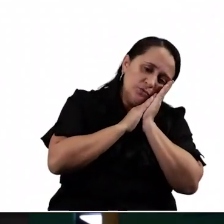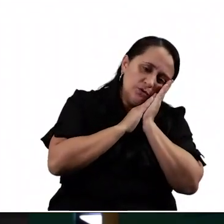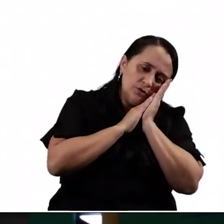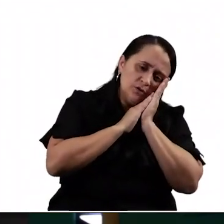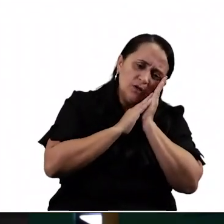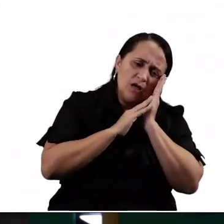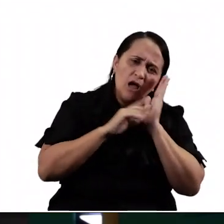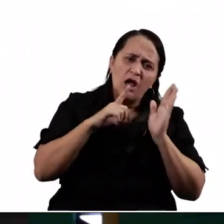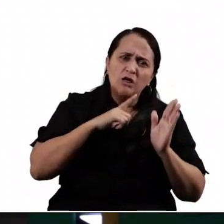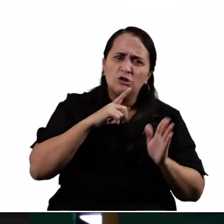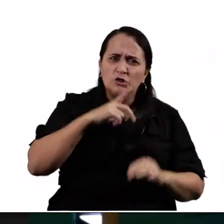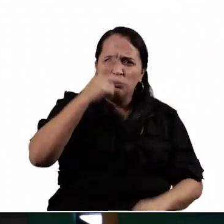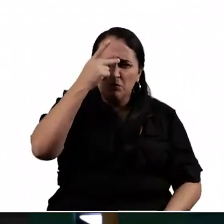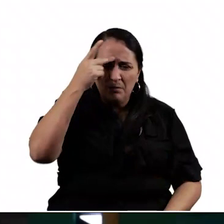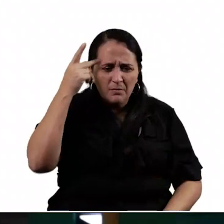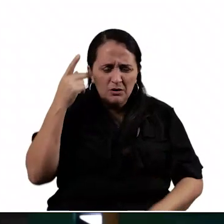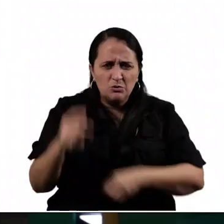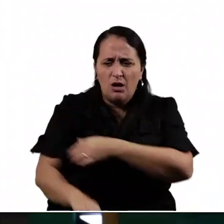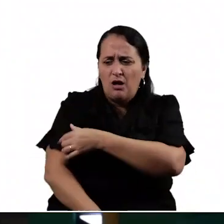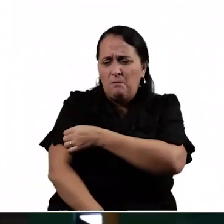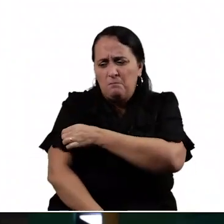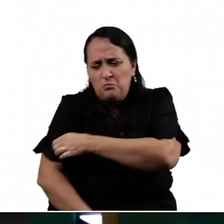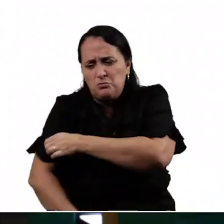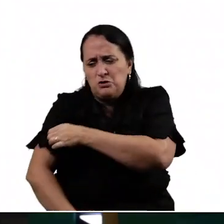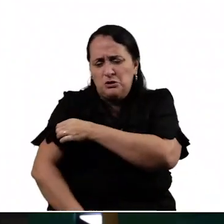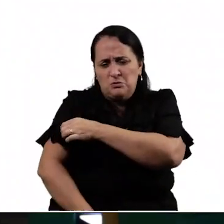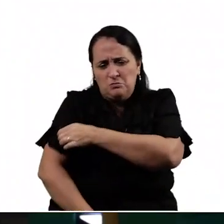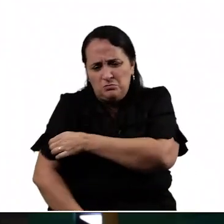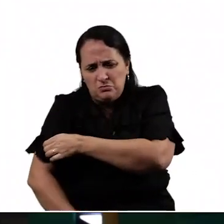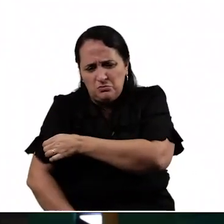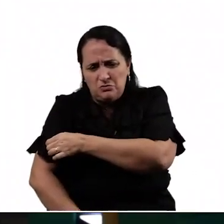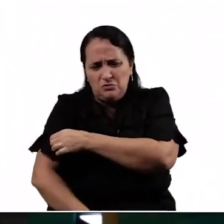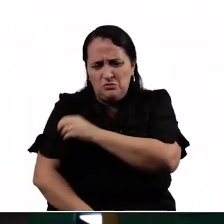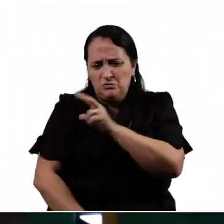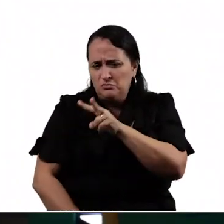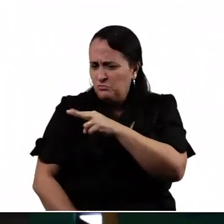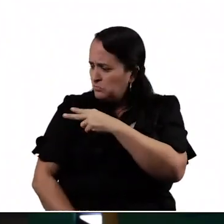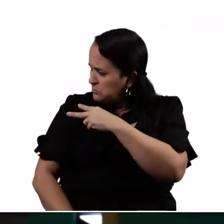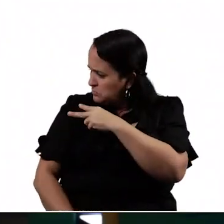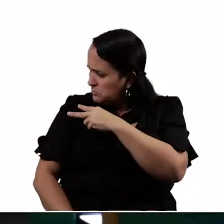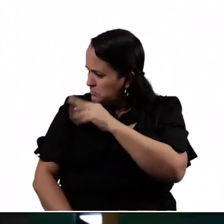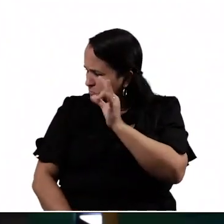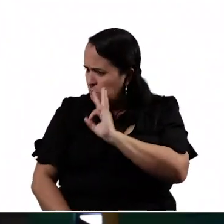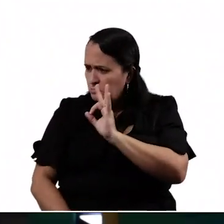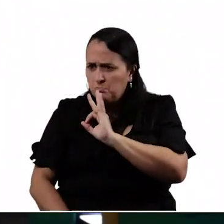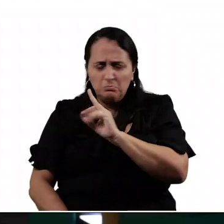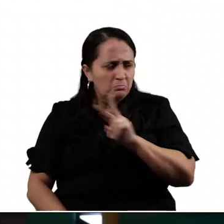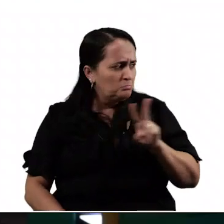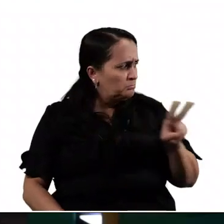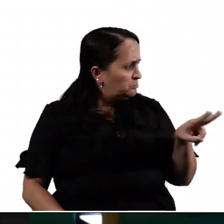puxando a manga da sua camisa Ele olhou para o lado não viu ninguém